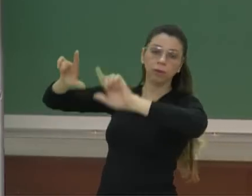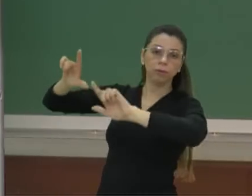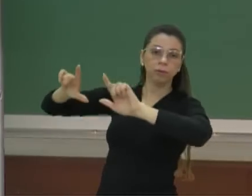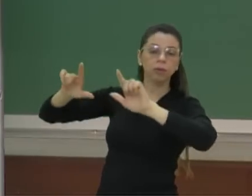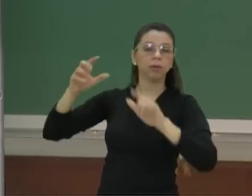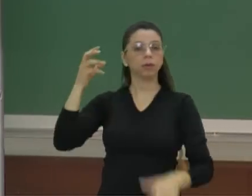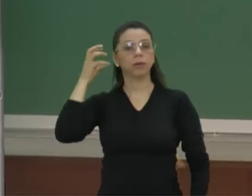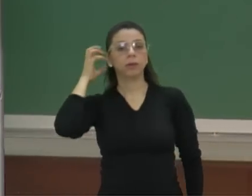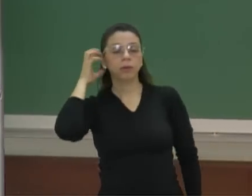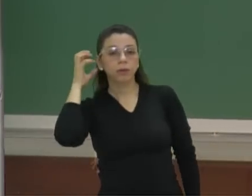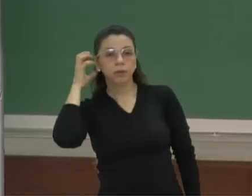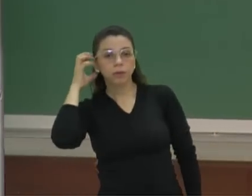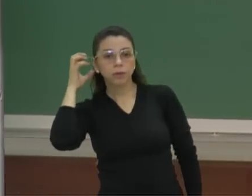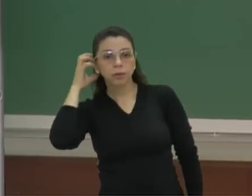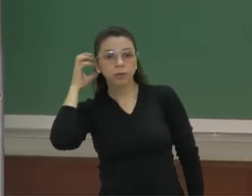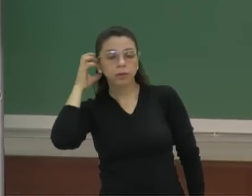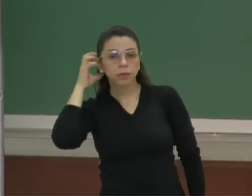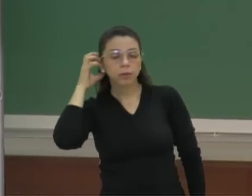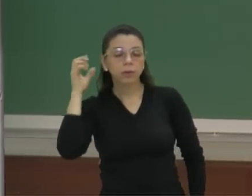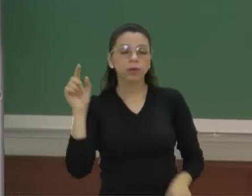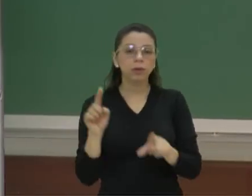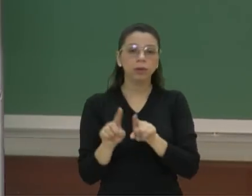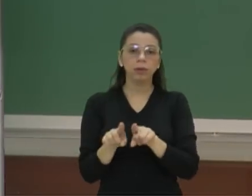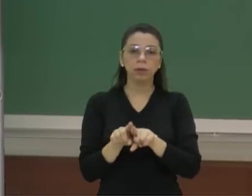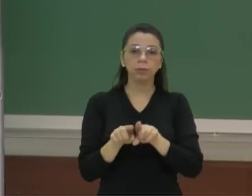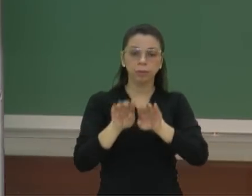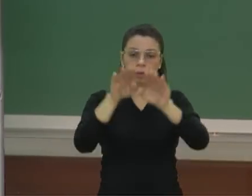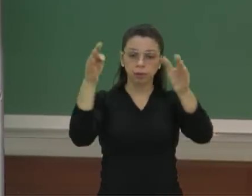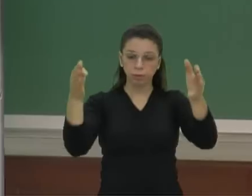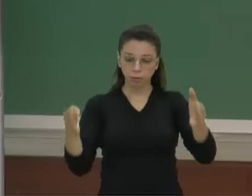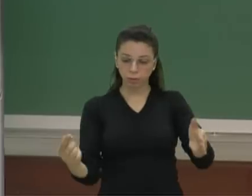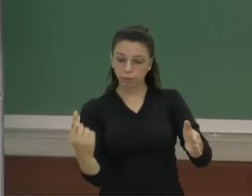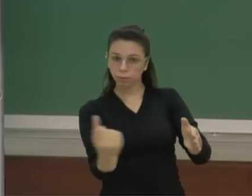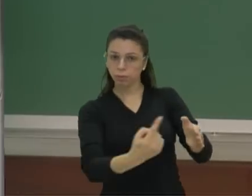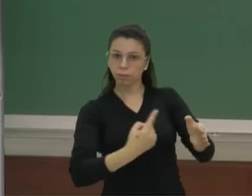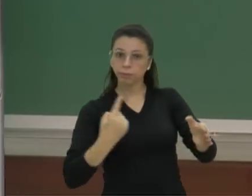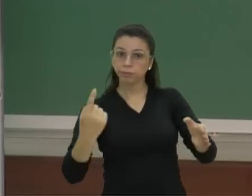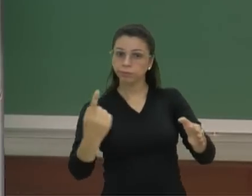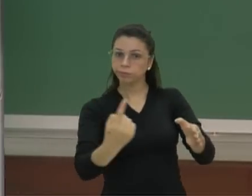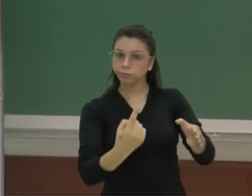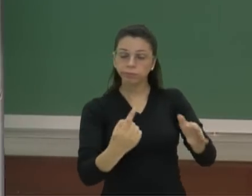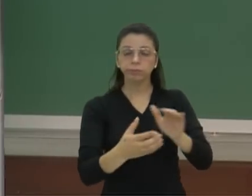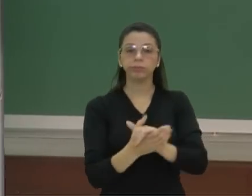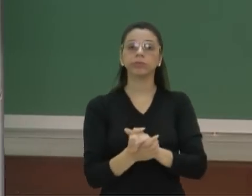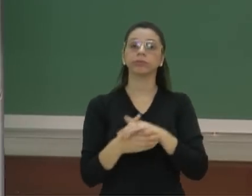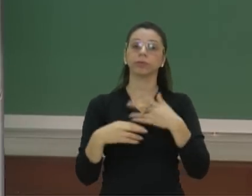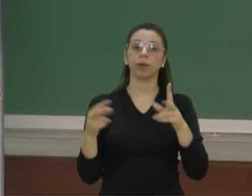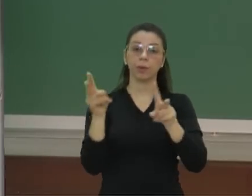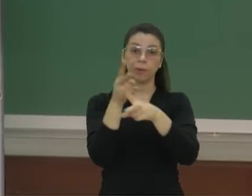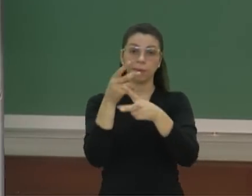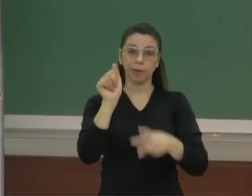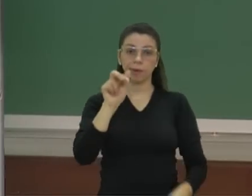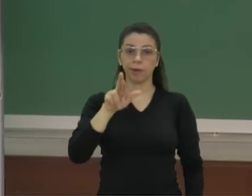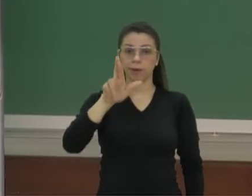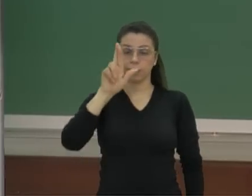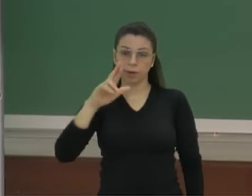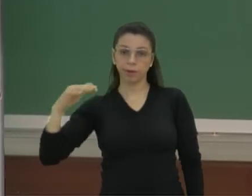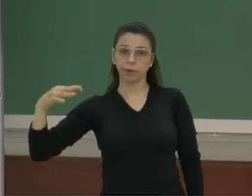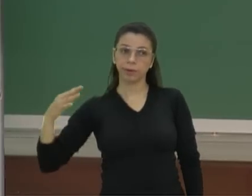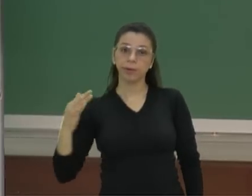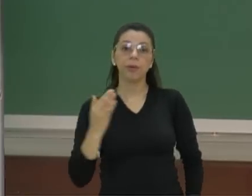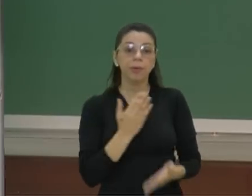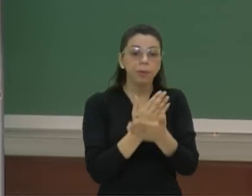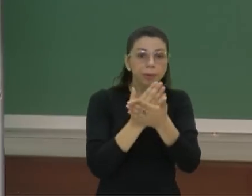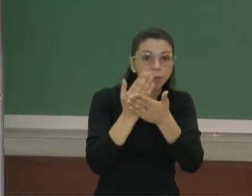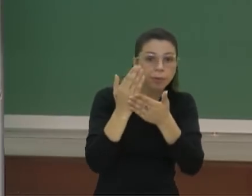pelo rádio, o apitinho do micro-ondas ou do despertador. Viaja graças ao ar, começa na